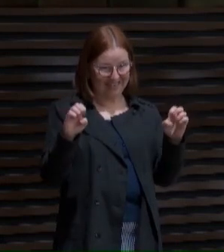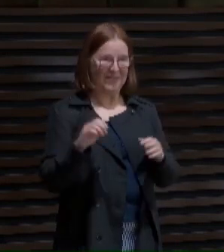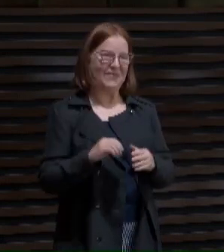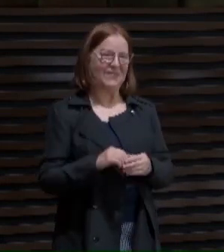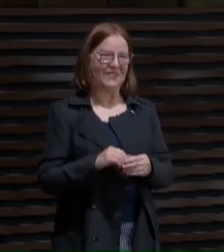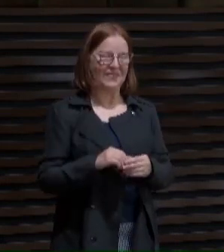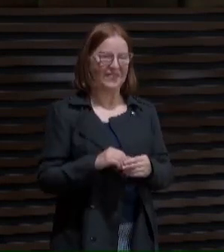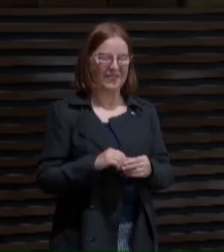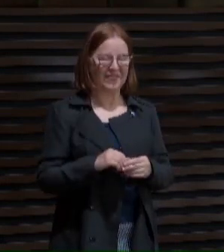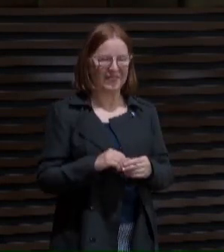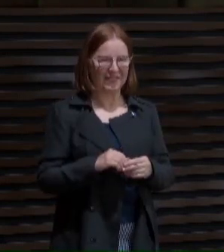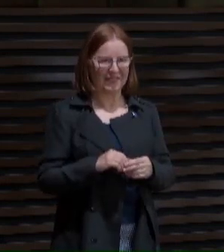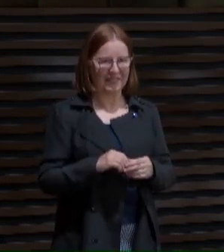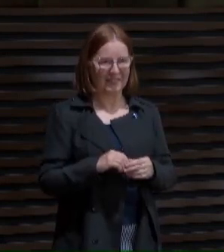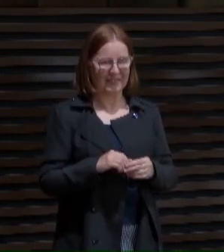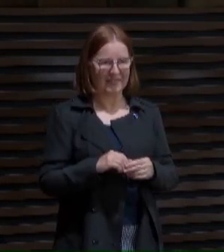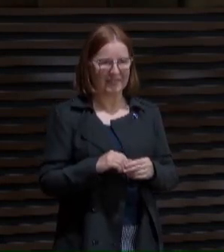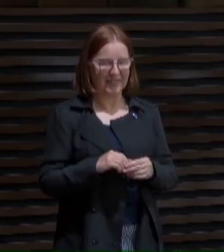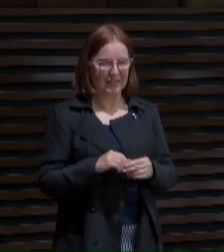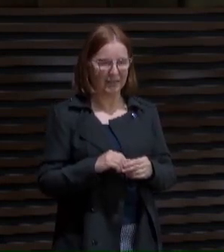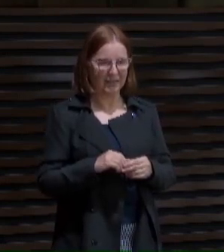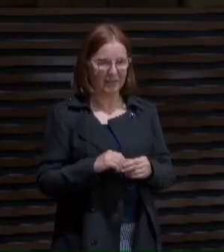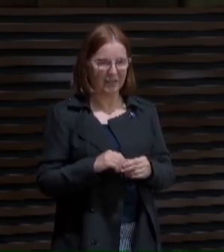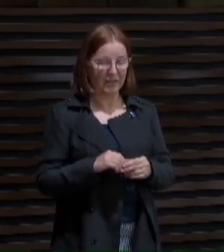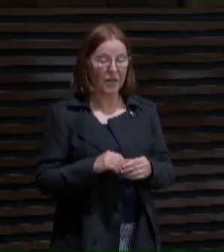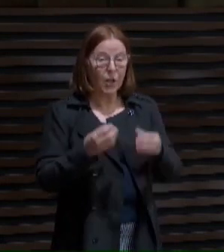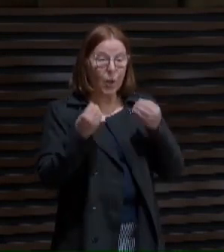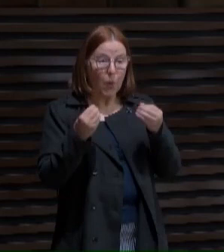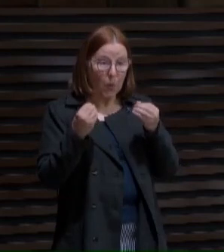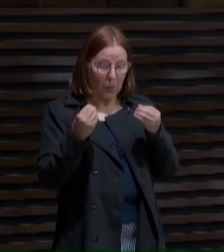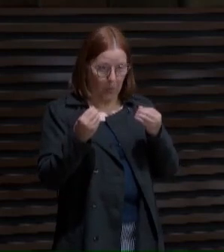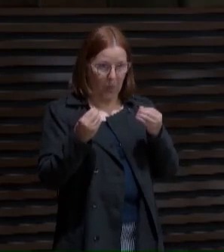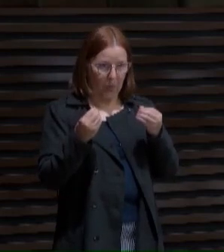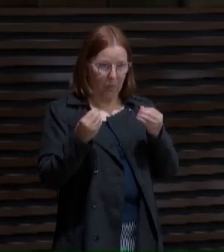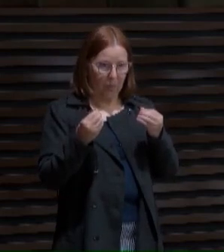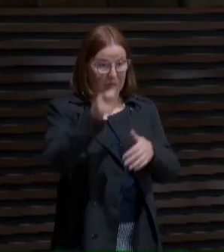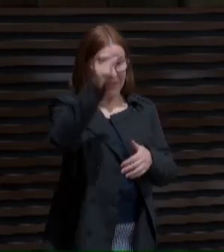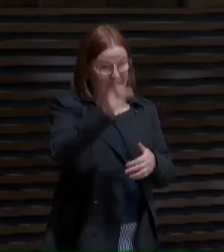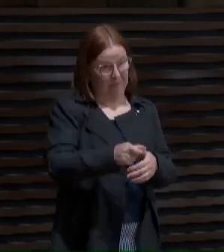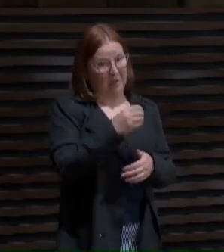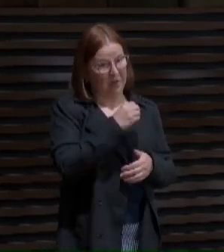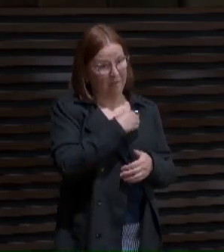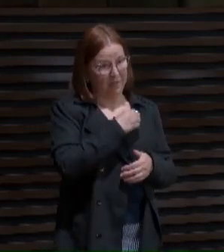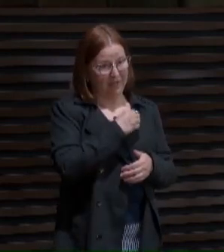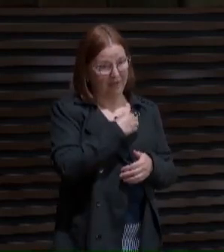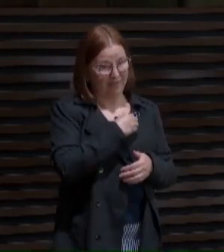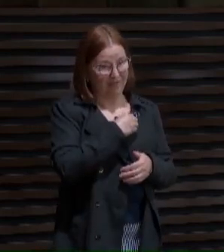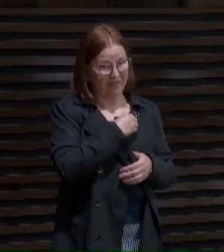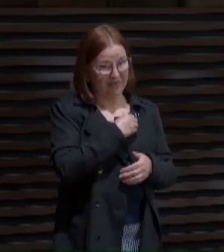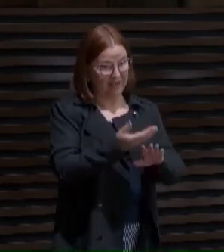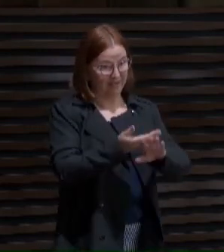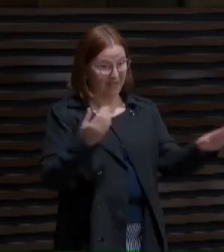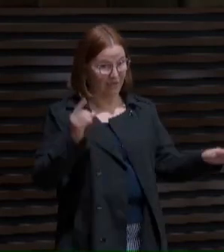tratar exatamente como o relacionamento do homem caído com Deus pode ser